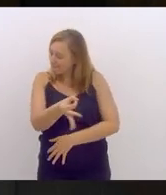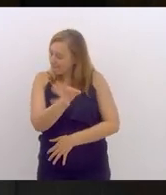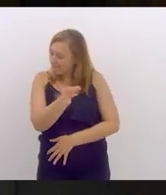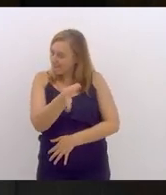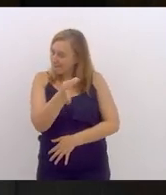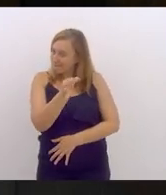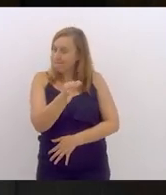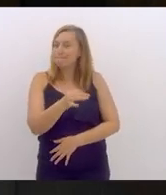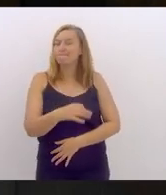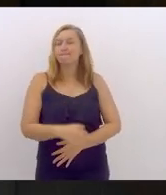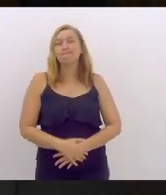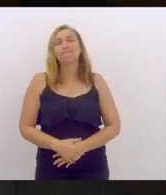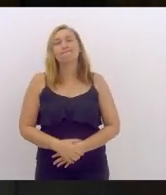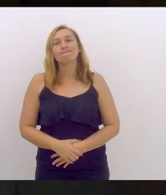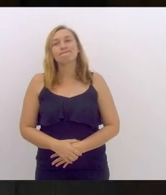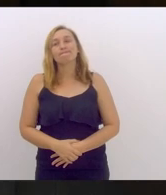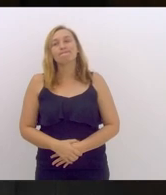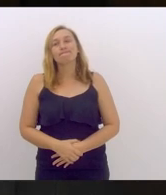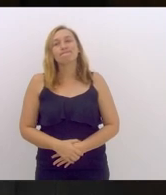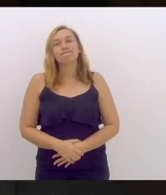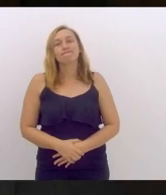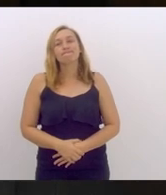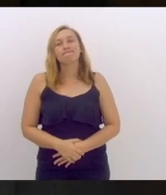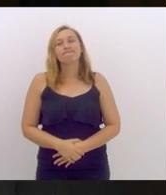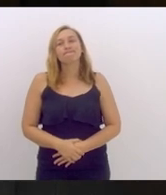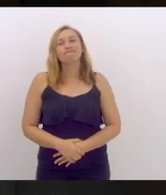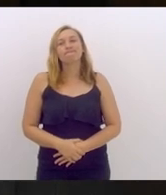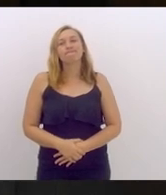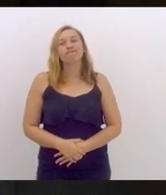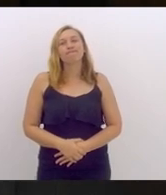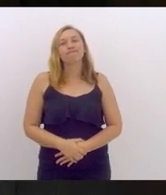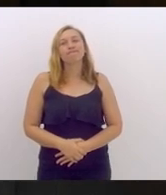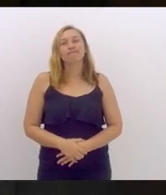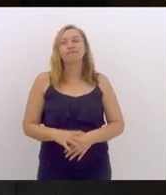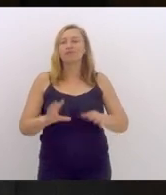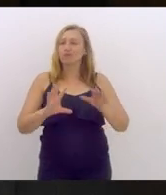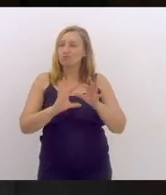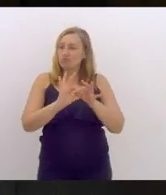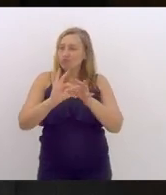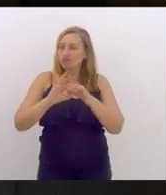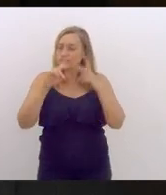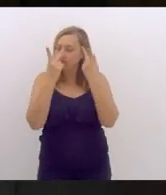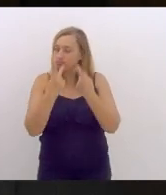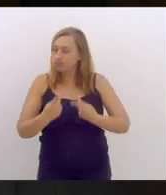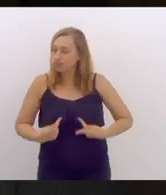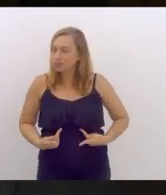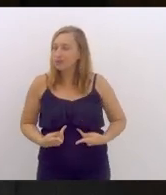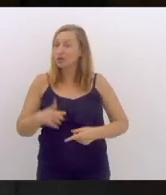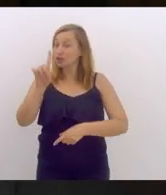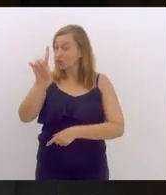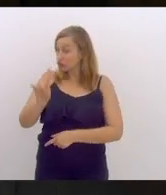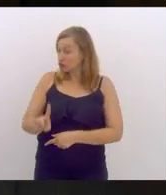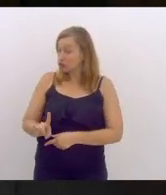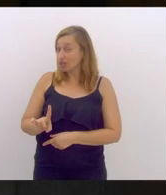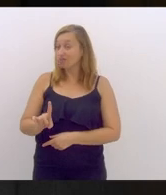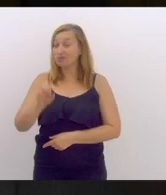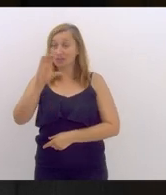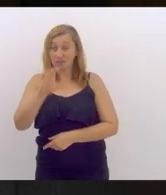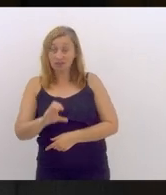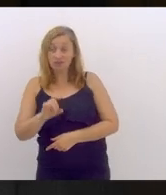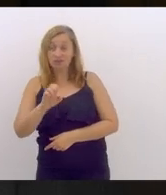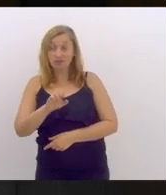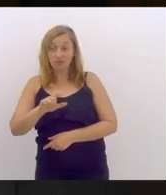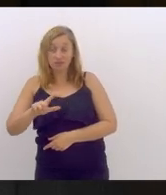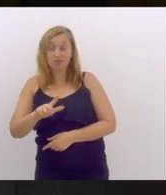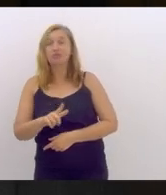Por uma questão civilizatória humanitária de direitos civis